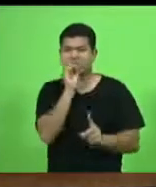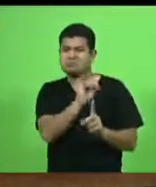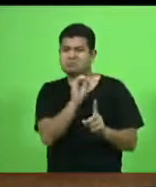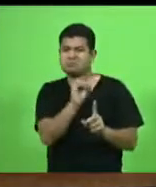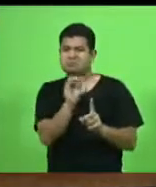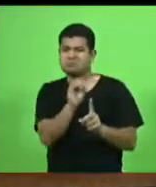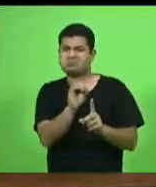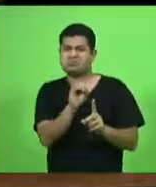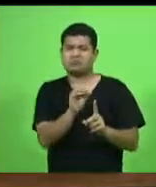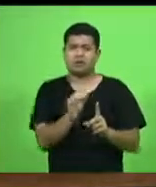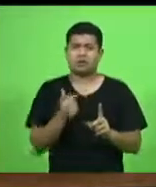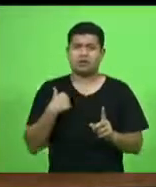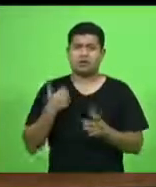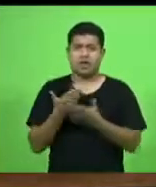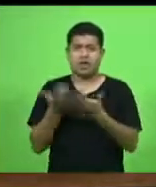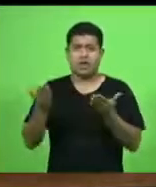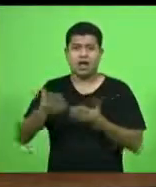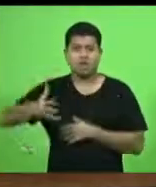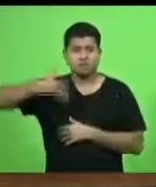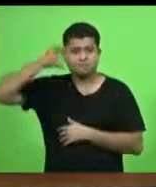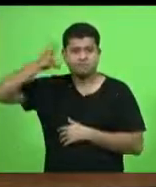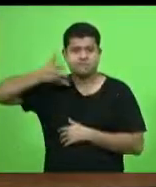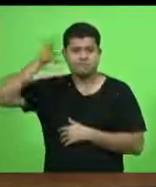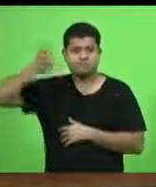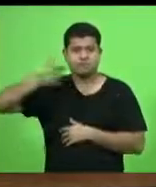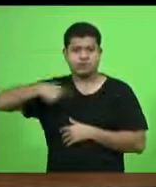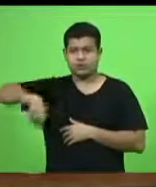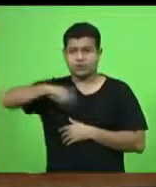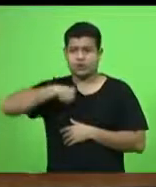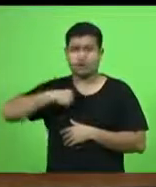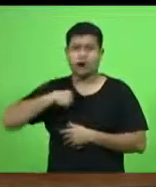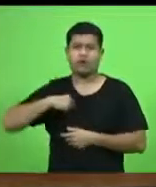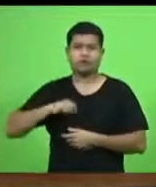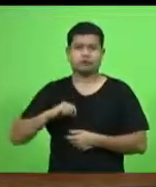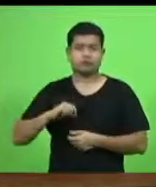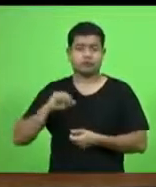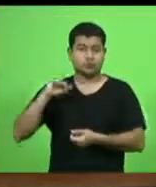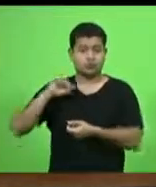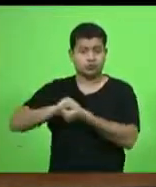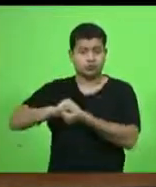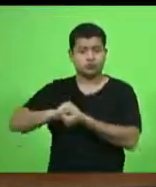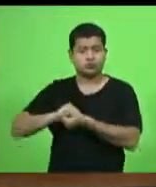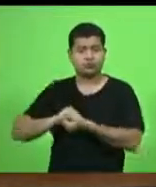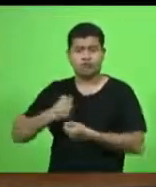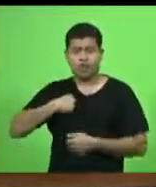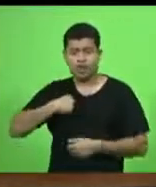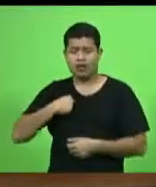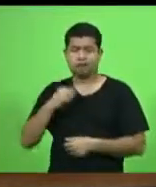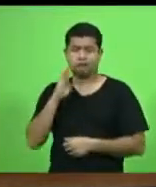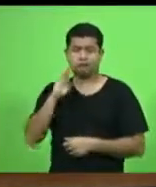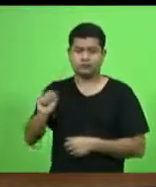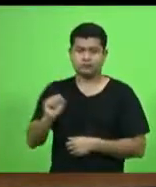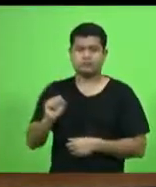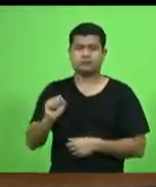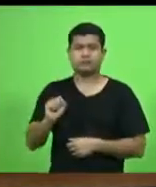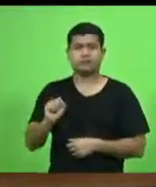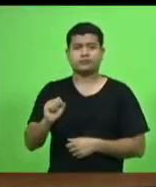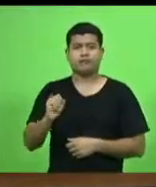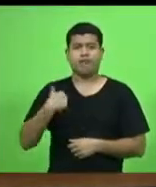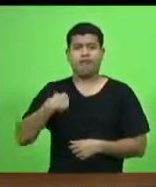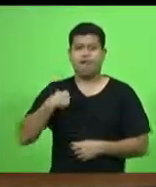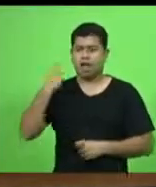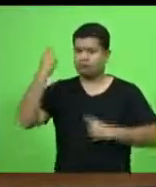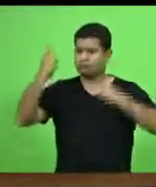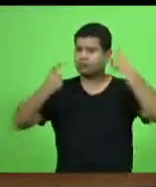despercebido do manifesto que nós fizemos aqui, eu e o deputado Bruno Souza, me preocupa.